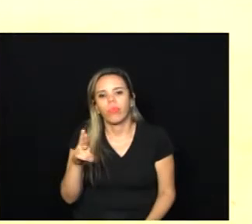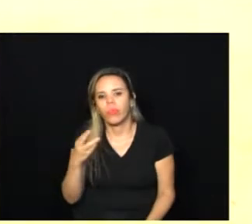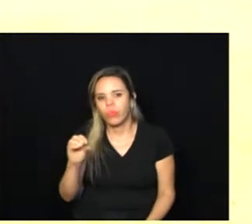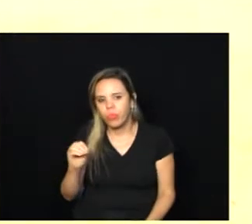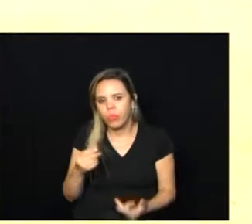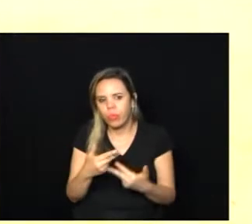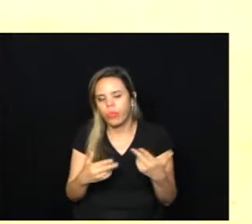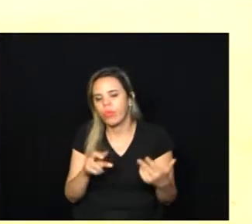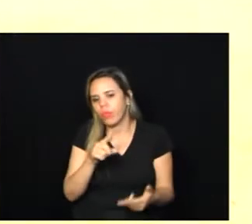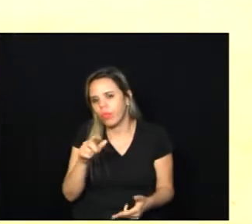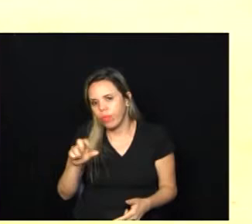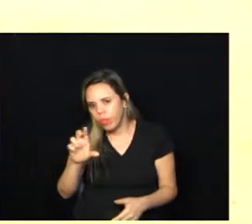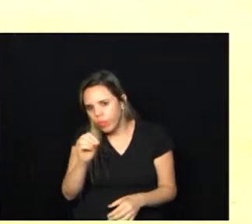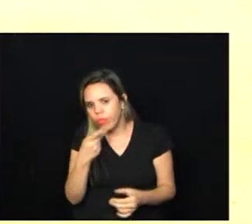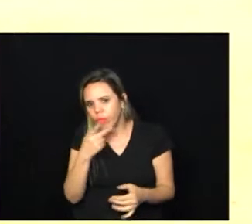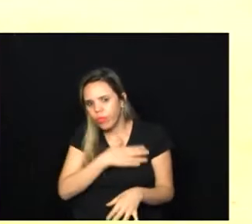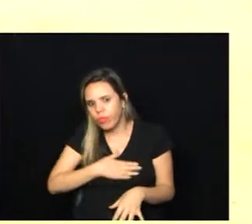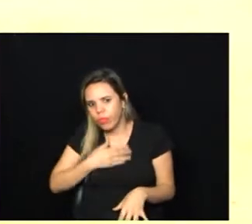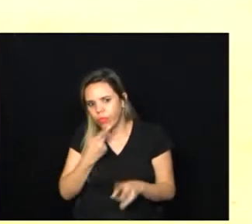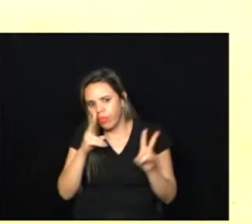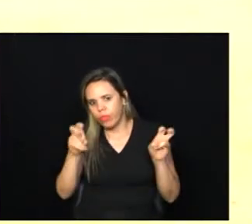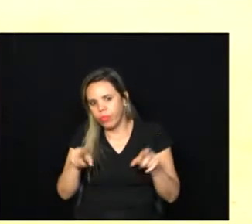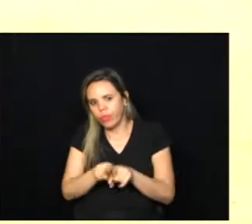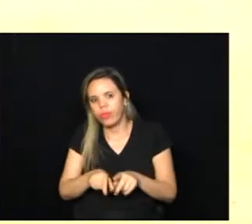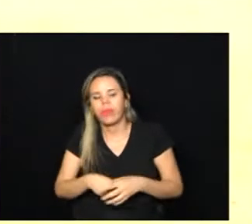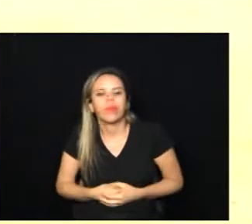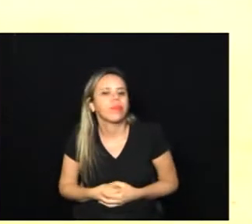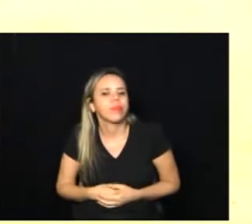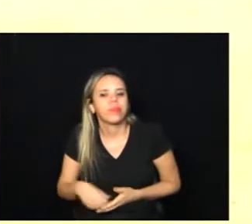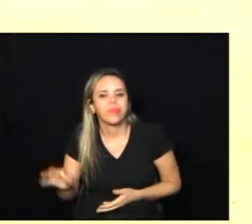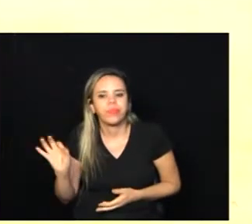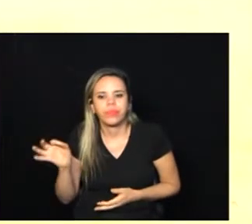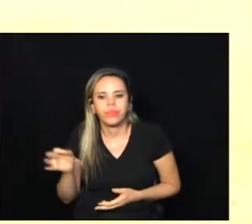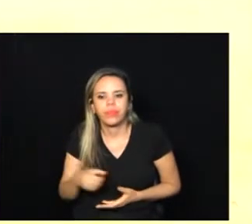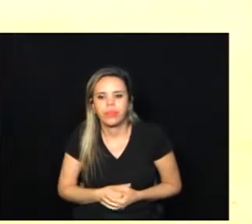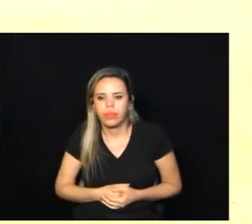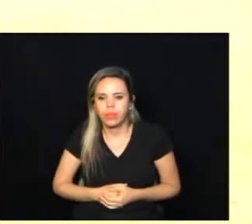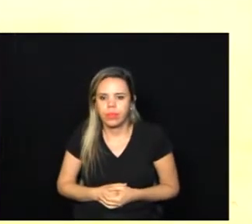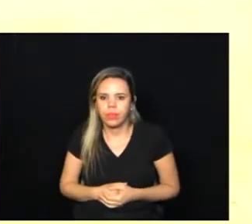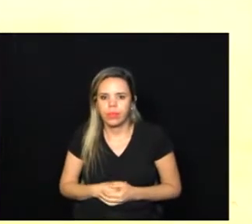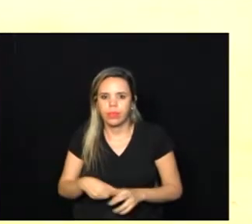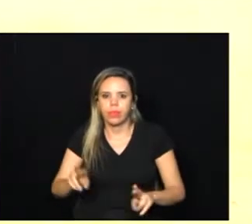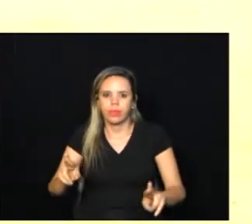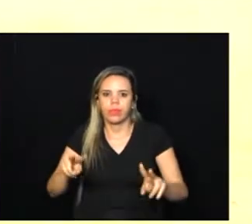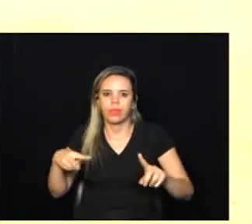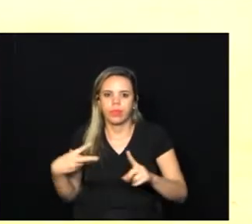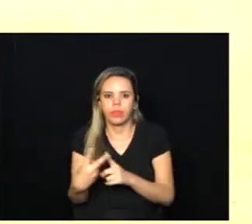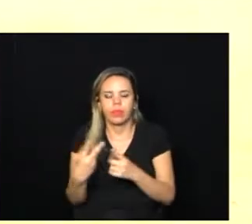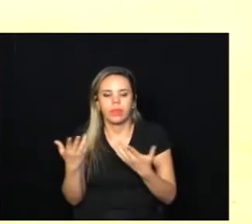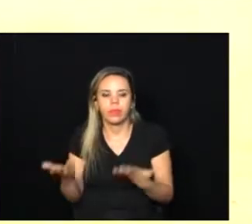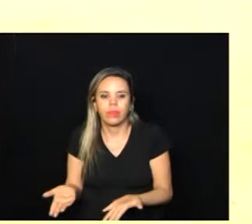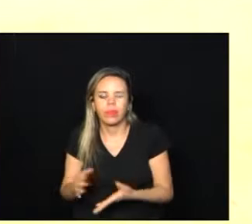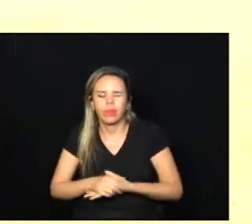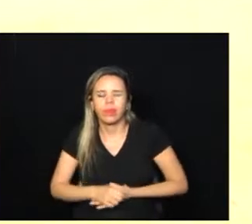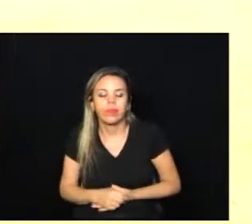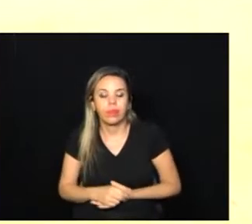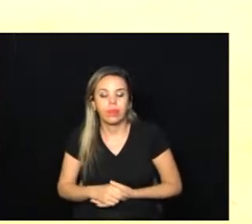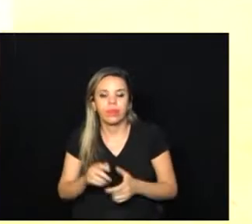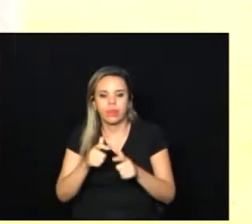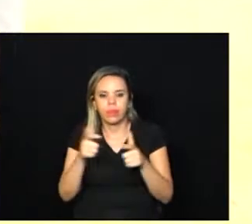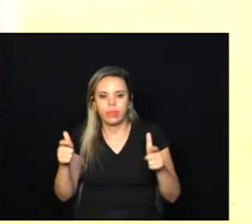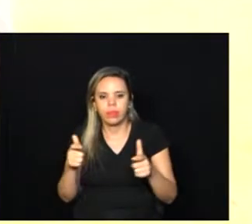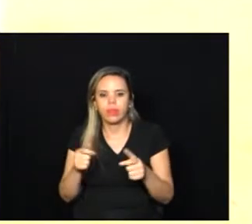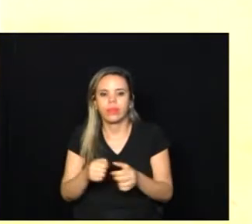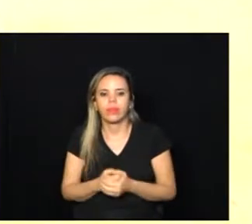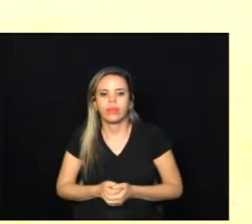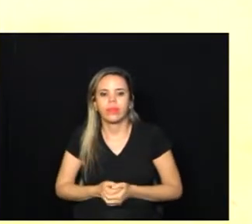com o Zangão. Gostaria que você falasse sobre isso também. Com certeza. A expectativa desse grande jogo,